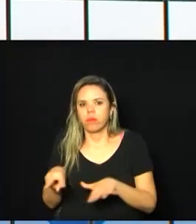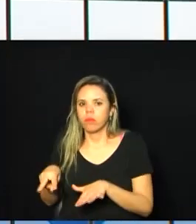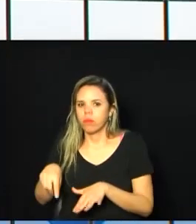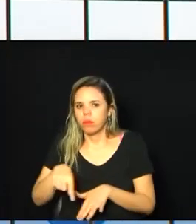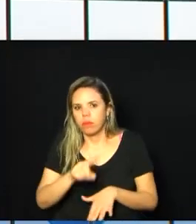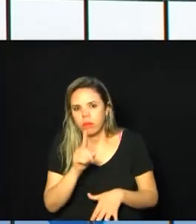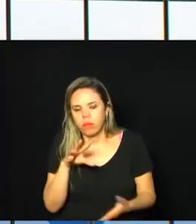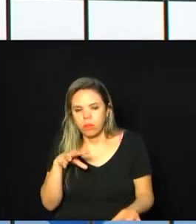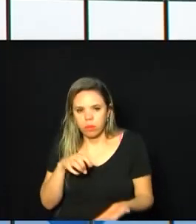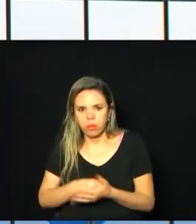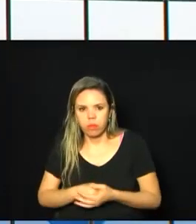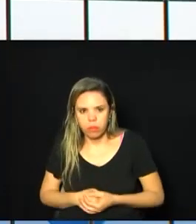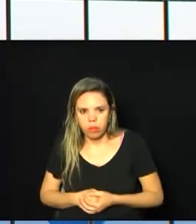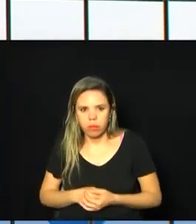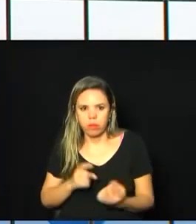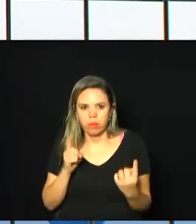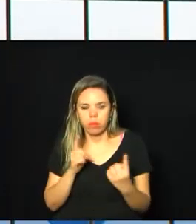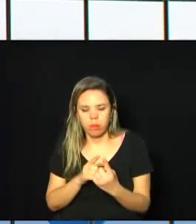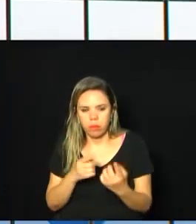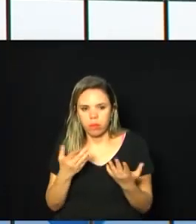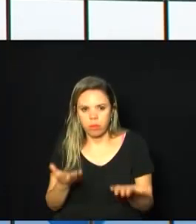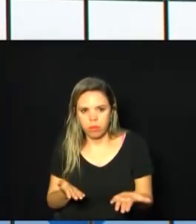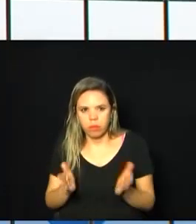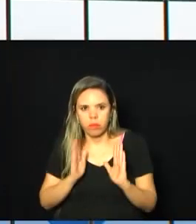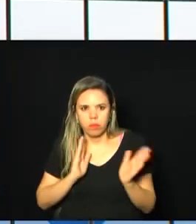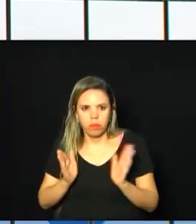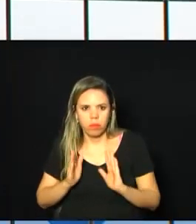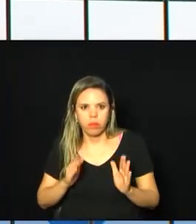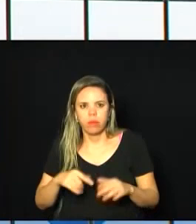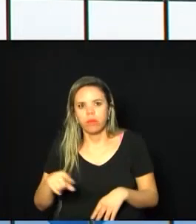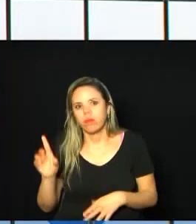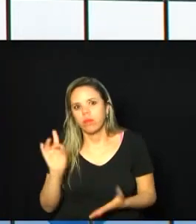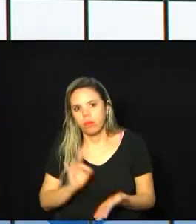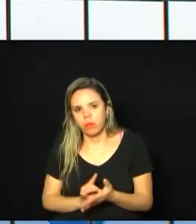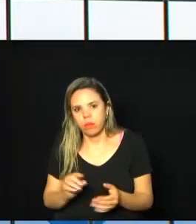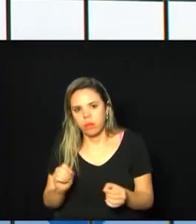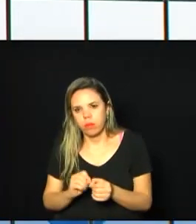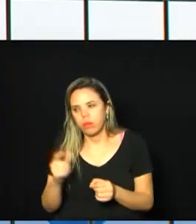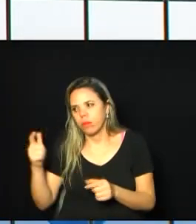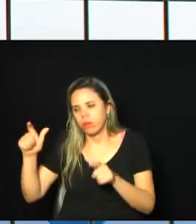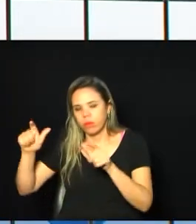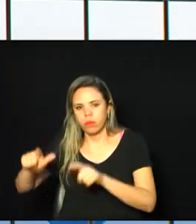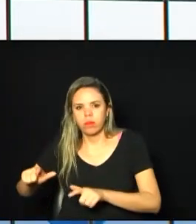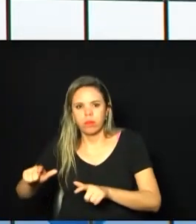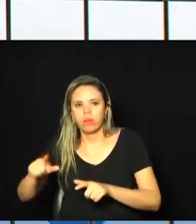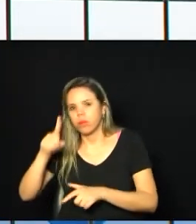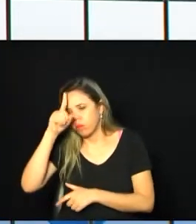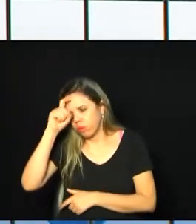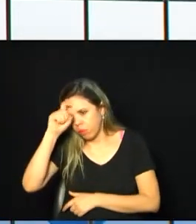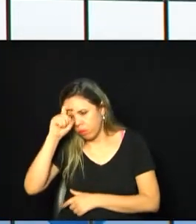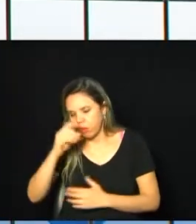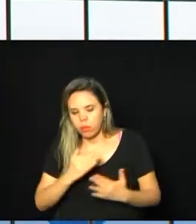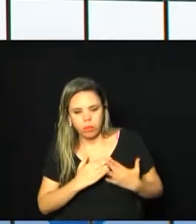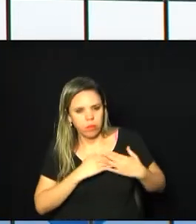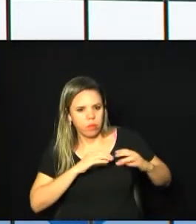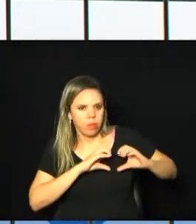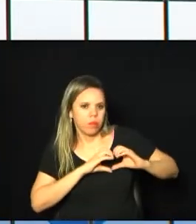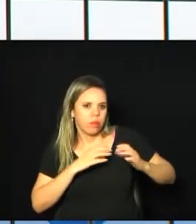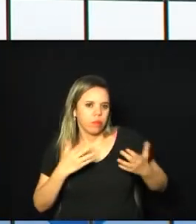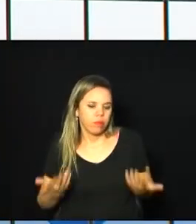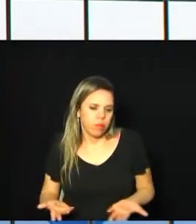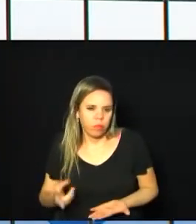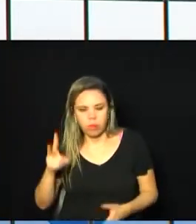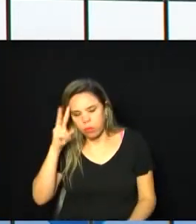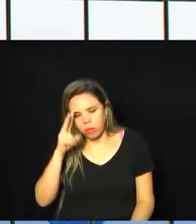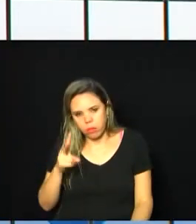foram cadastradas no atendimento desta carreta vão realizar em outra ou até no Hospital do Amor. Lembrando, a